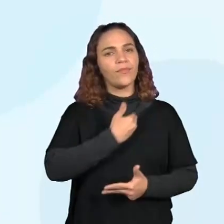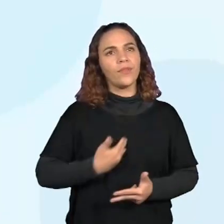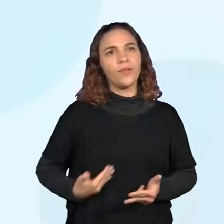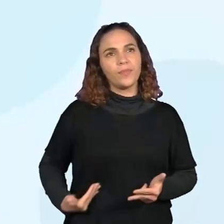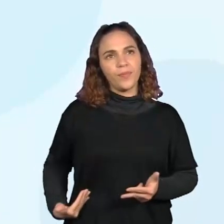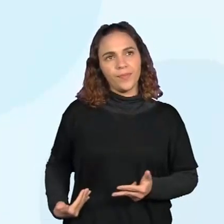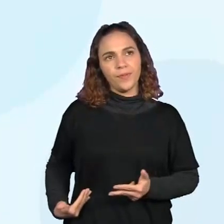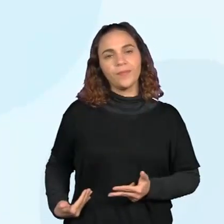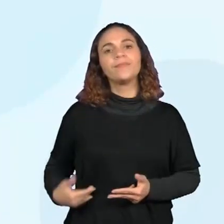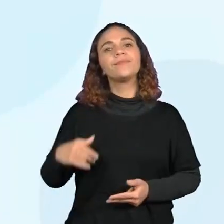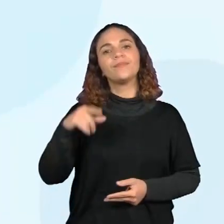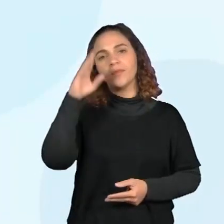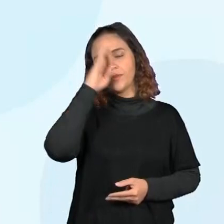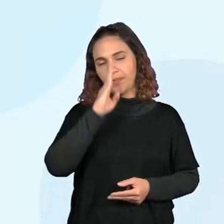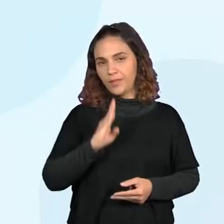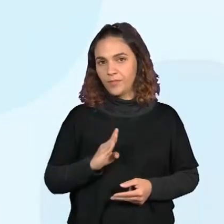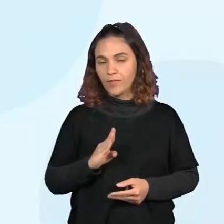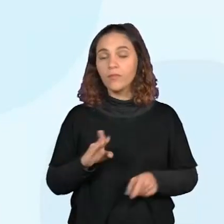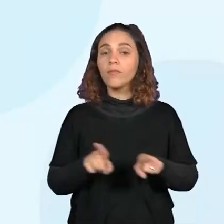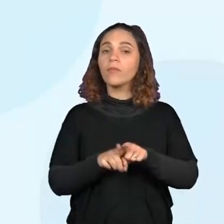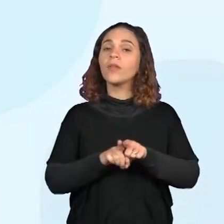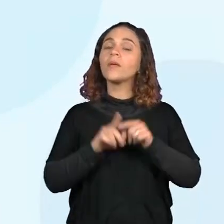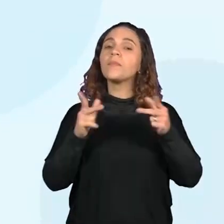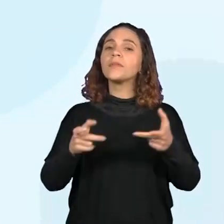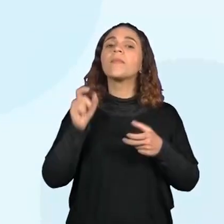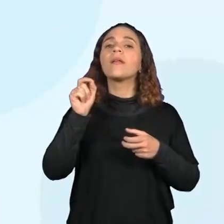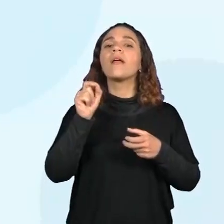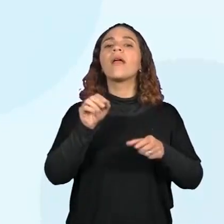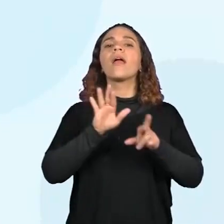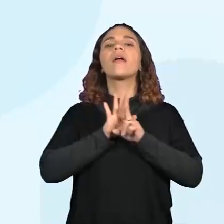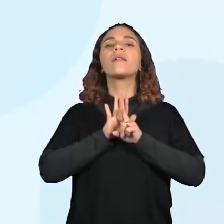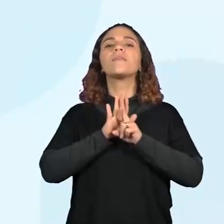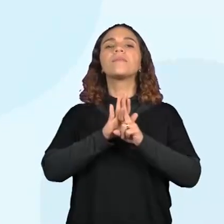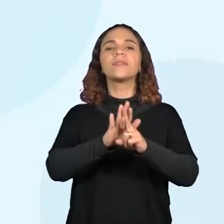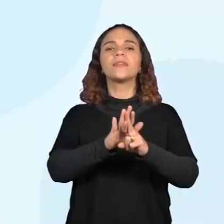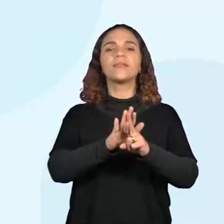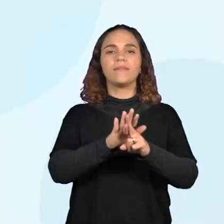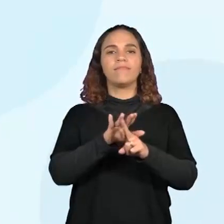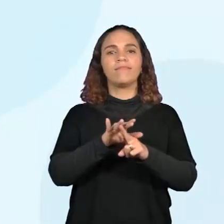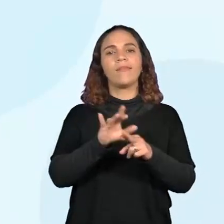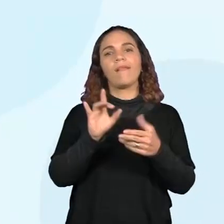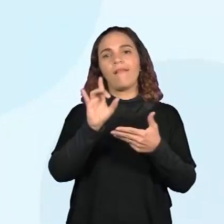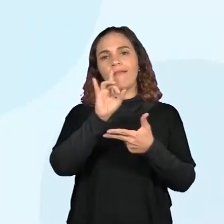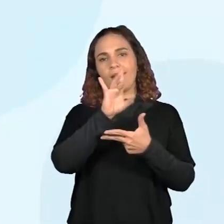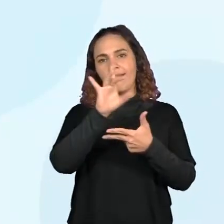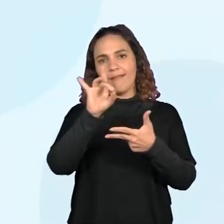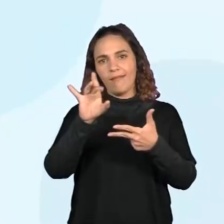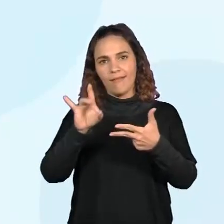do Estado e identificar seus representantes organizacional.